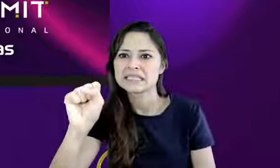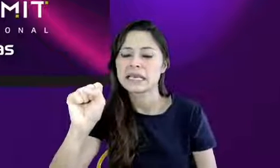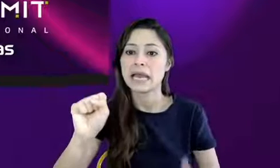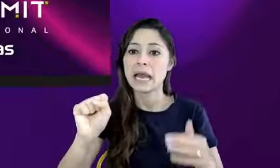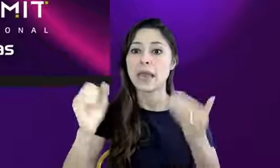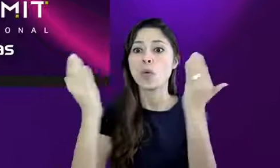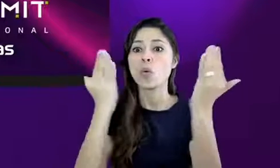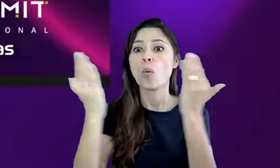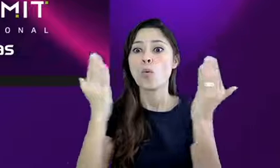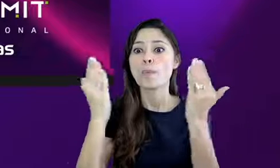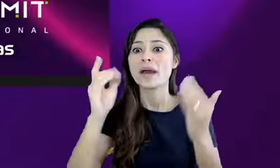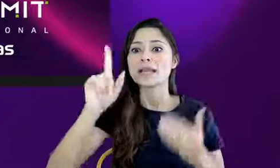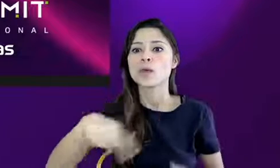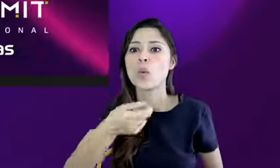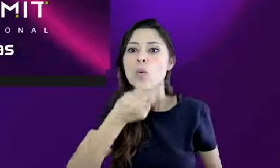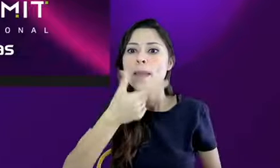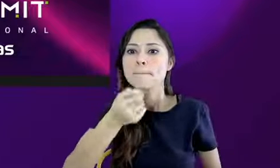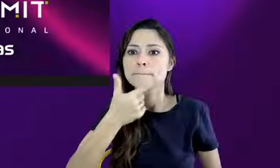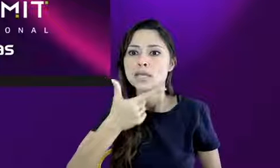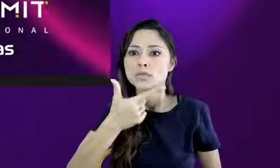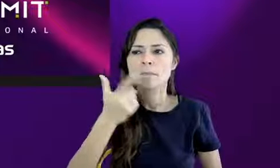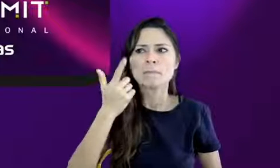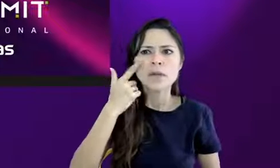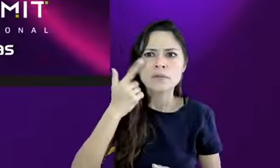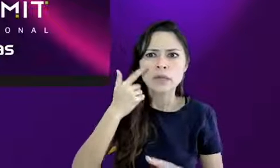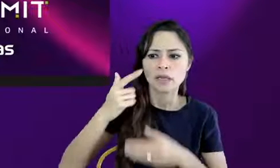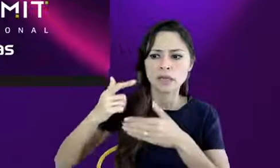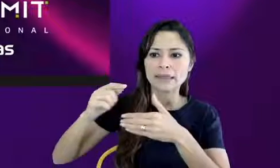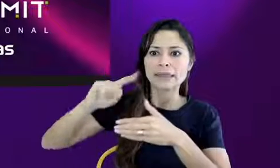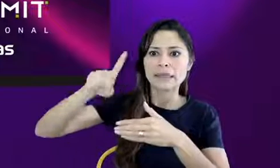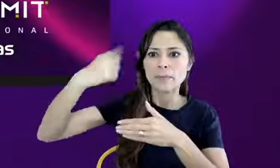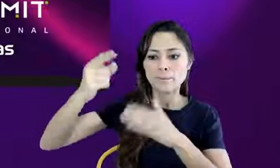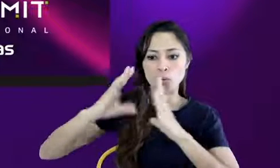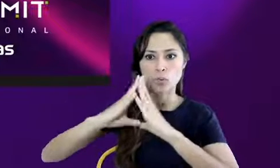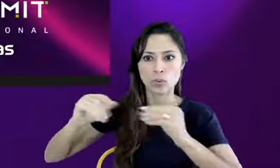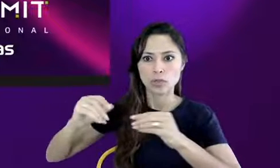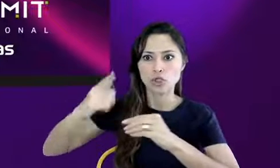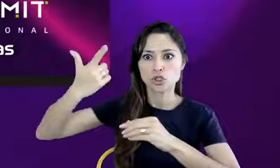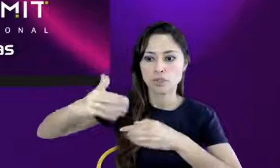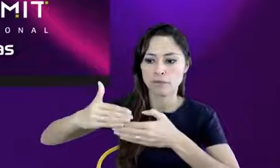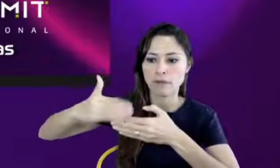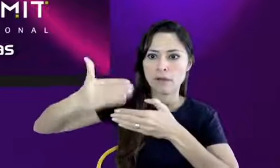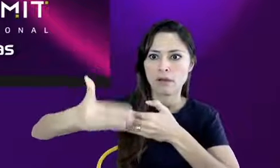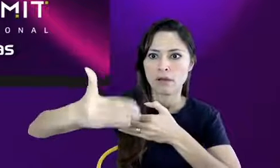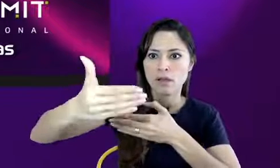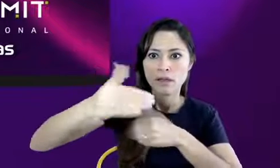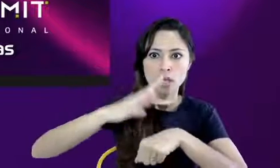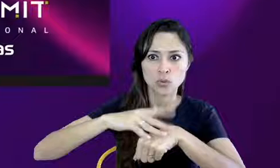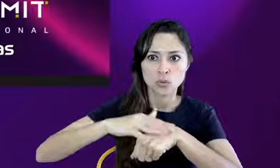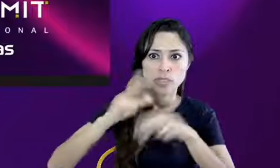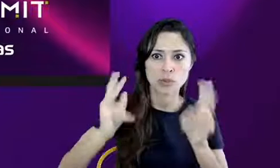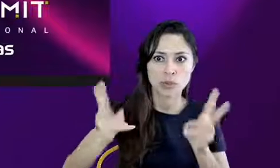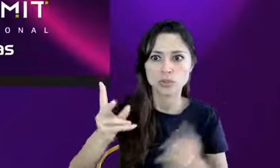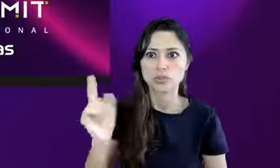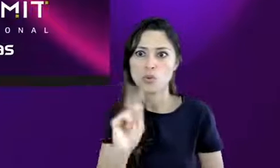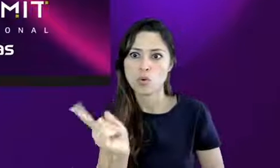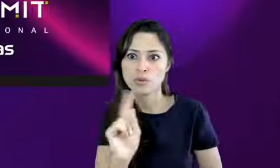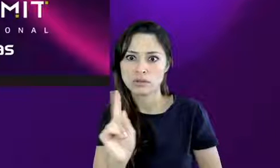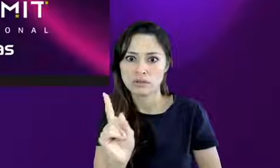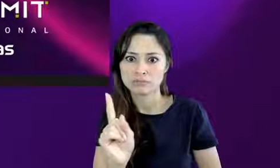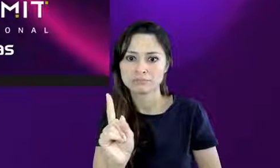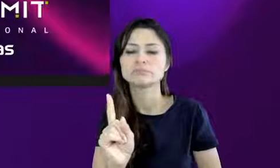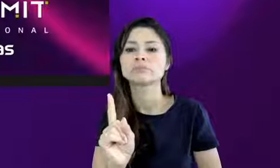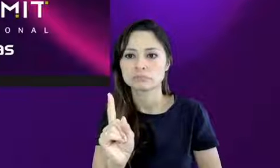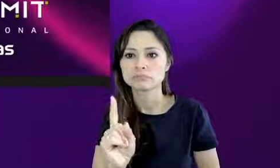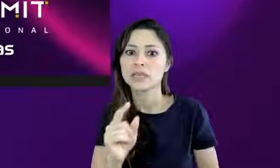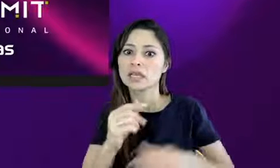à prevenção da recorrência num grau inflamatório I3 ou I4, o ustekinumab não se mostrou superior à